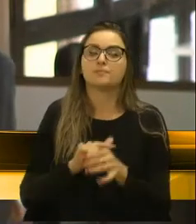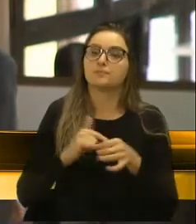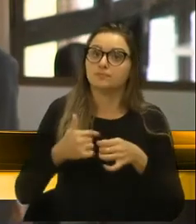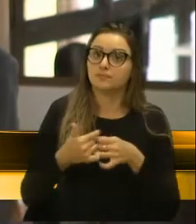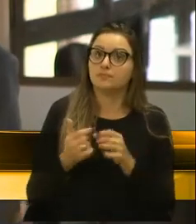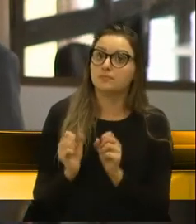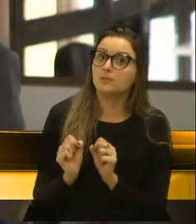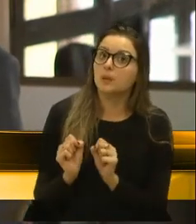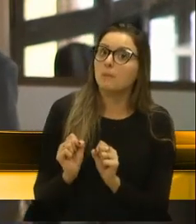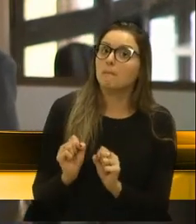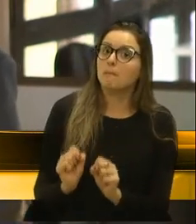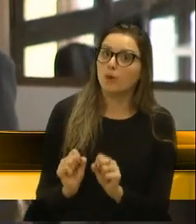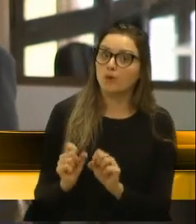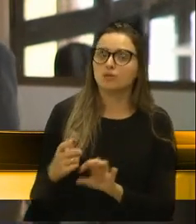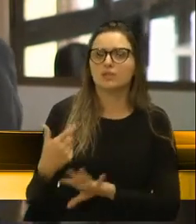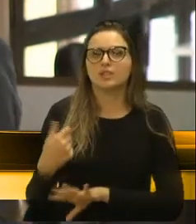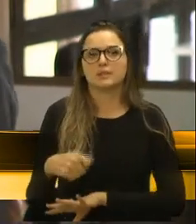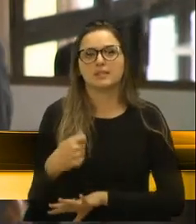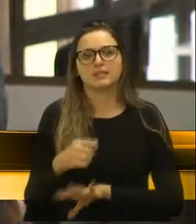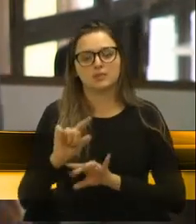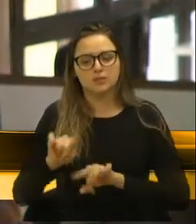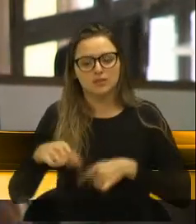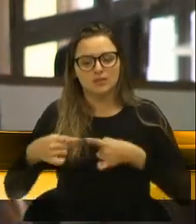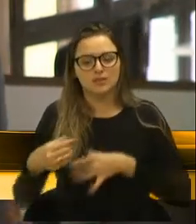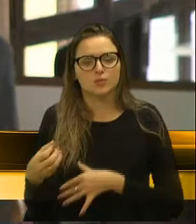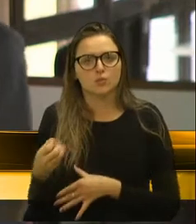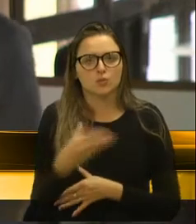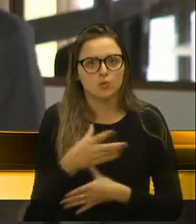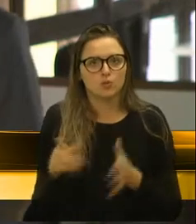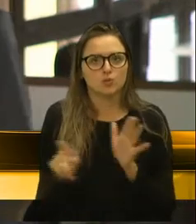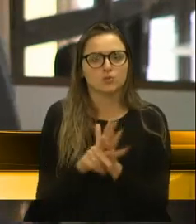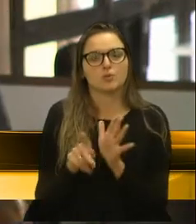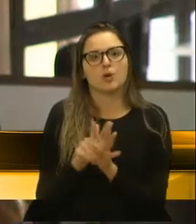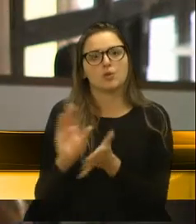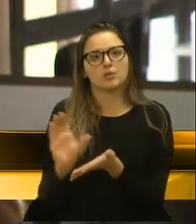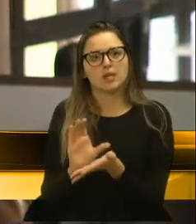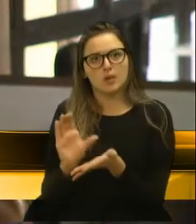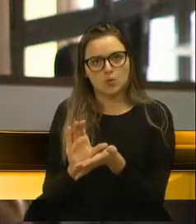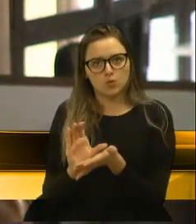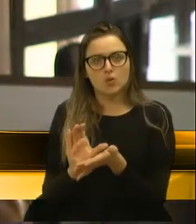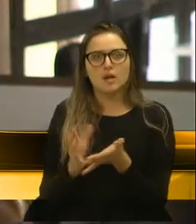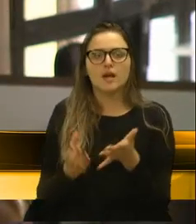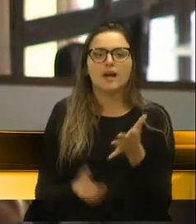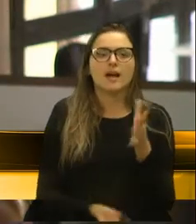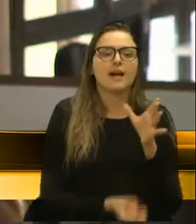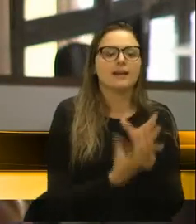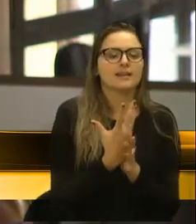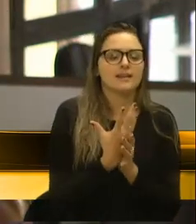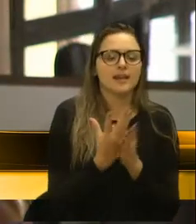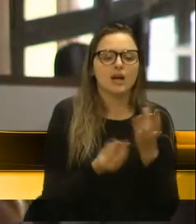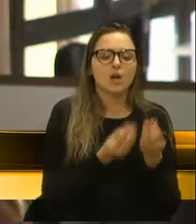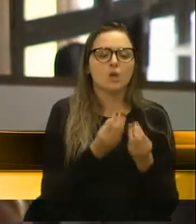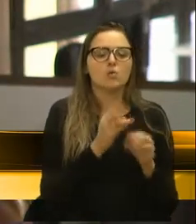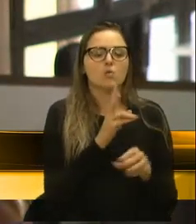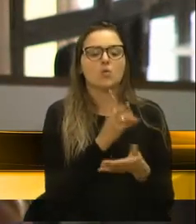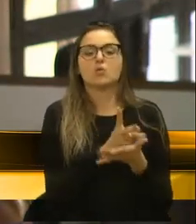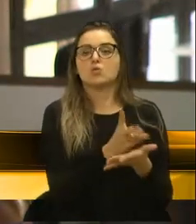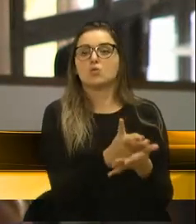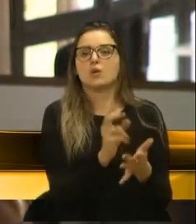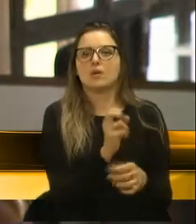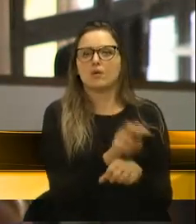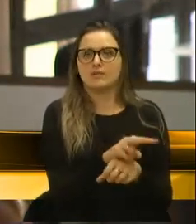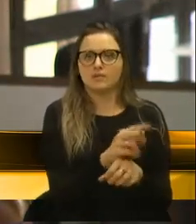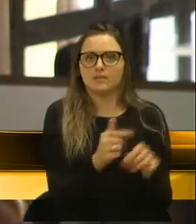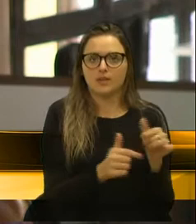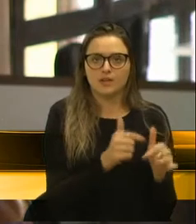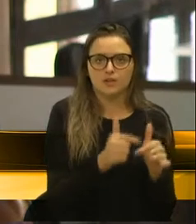município pode e precisa se desafiar com seus recursos a construir políticas de manutenção de emprego e de